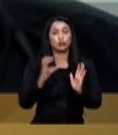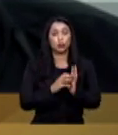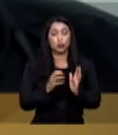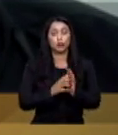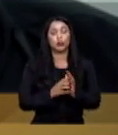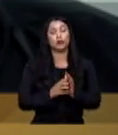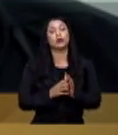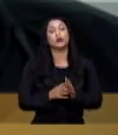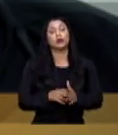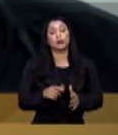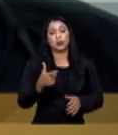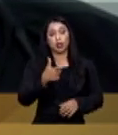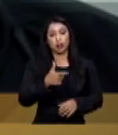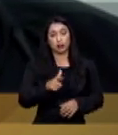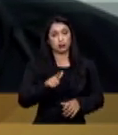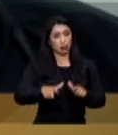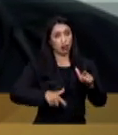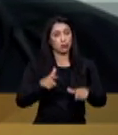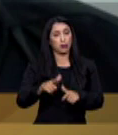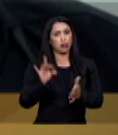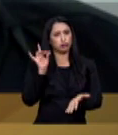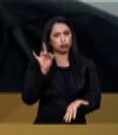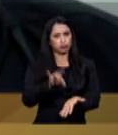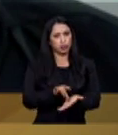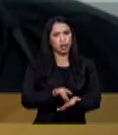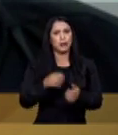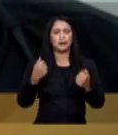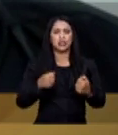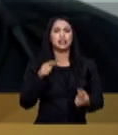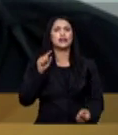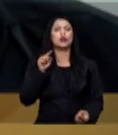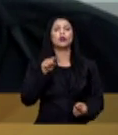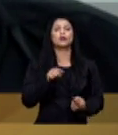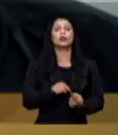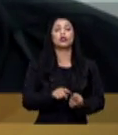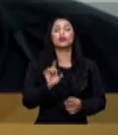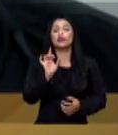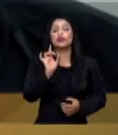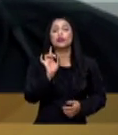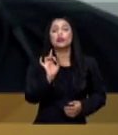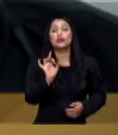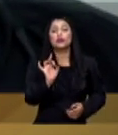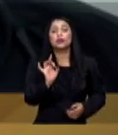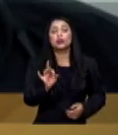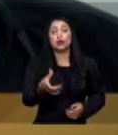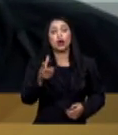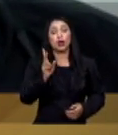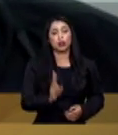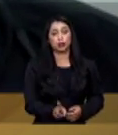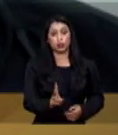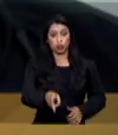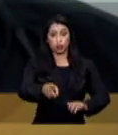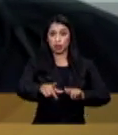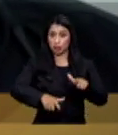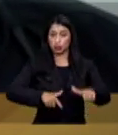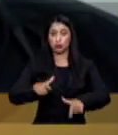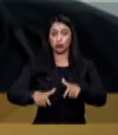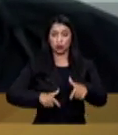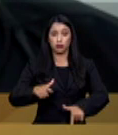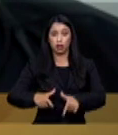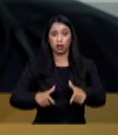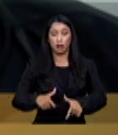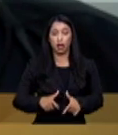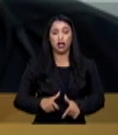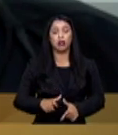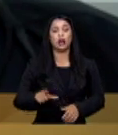cargos efetivos. Ou seja, tais contratações deveriam ter o objetivo de apenas garantir a continuidade dos serviços, até que